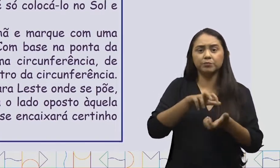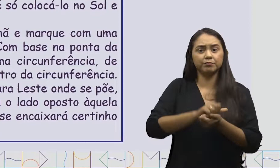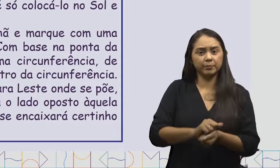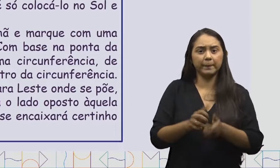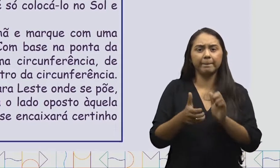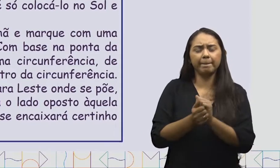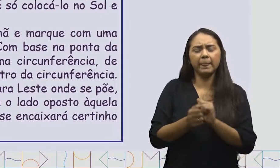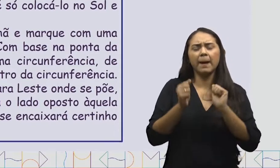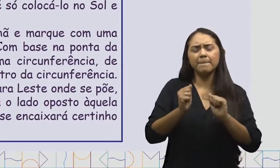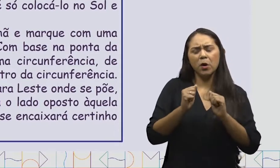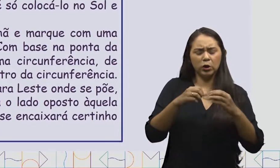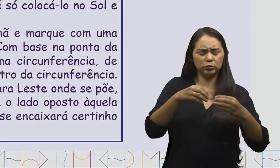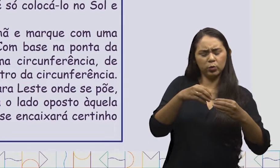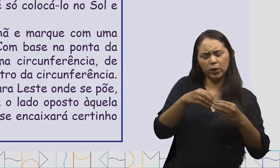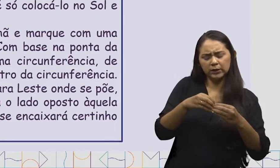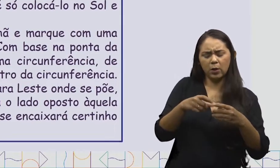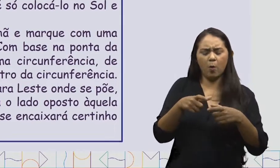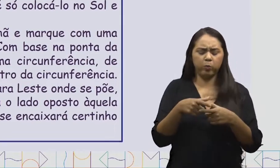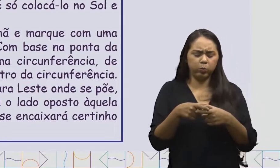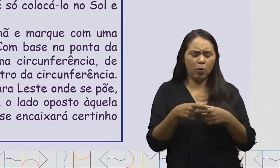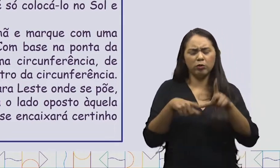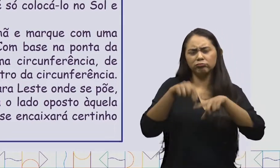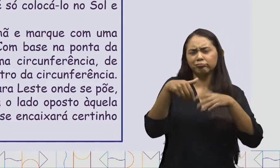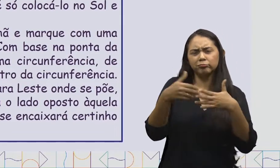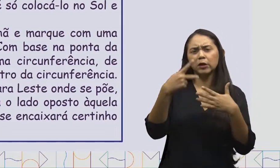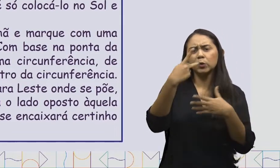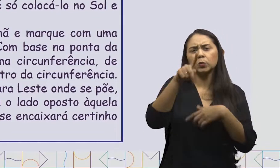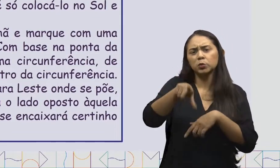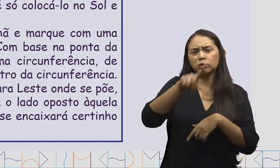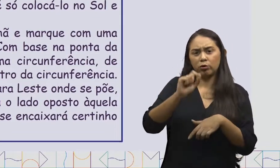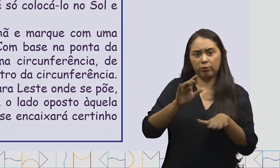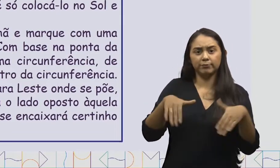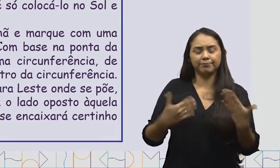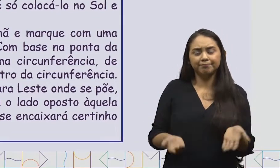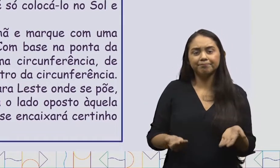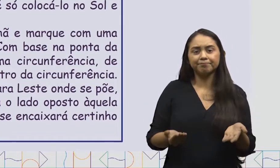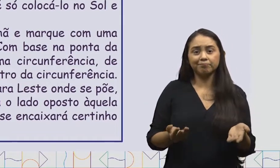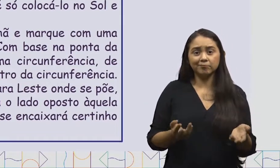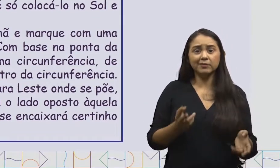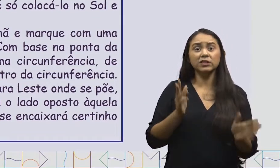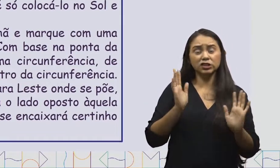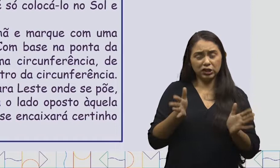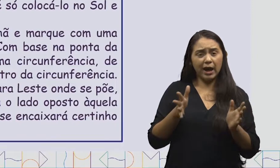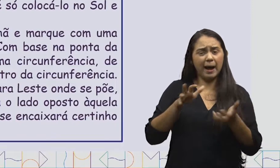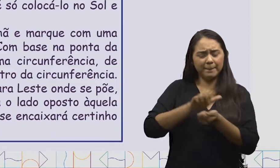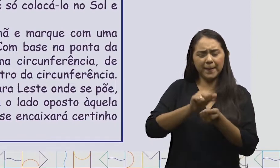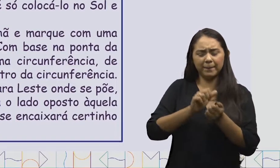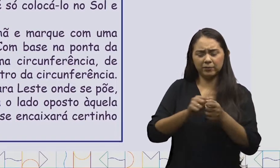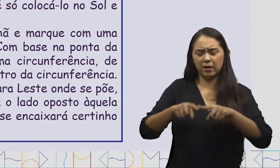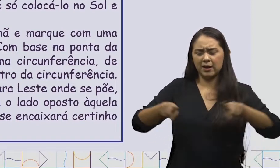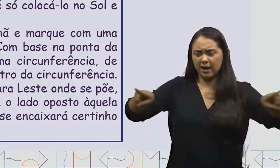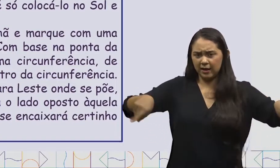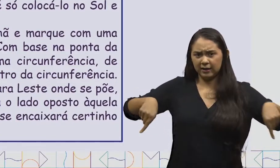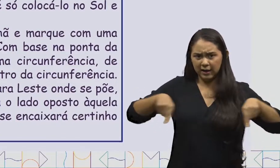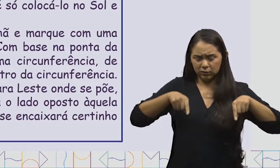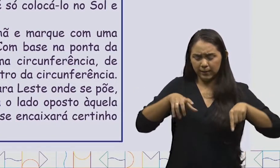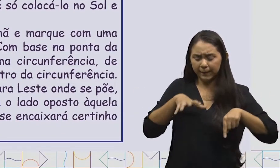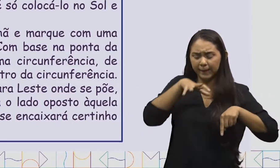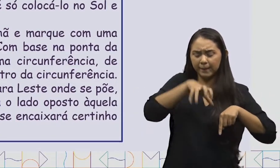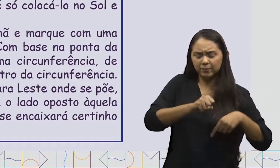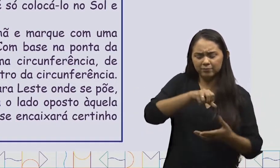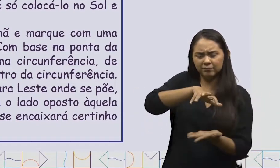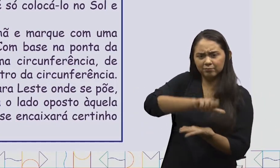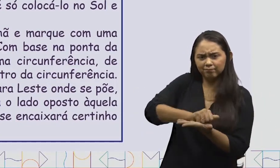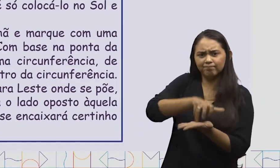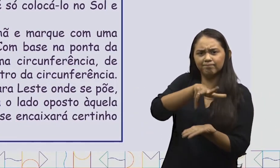fazer algum formato se quiser. Depois, coloque-a bem ao centro da cartolina. Amasse-a bem para